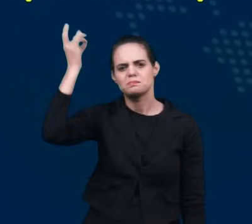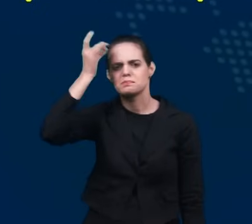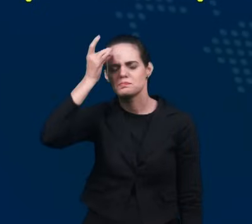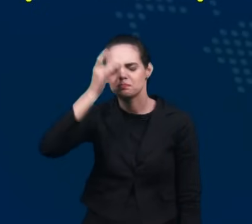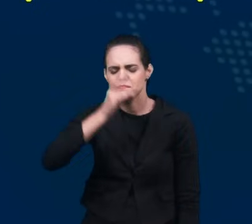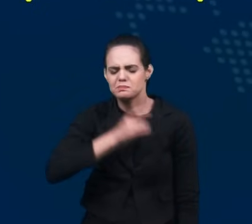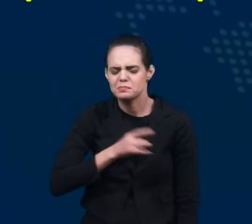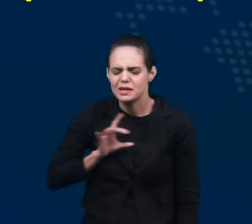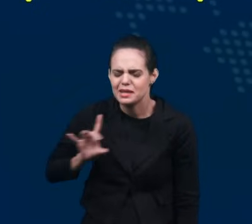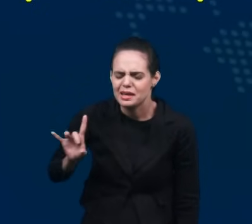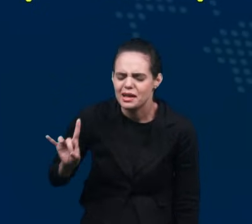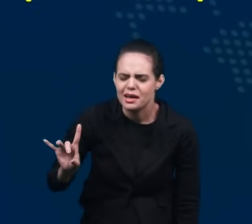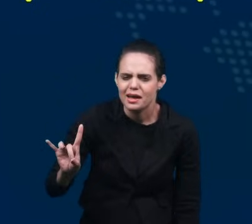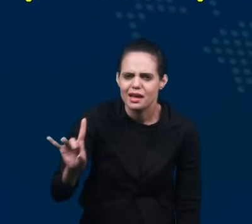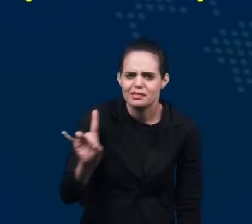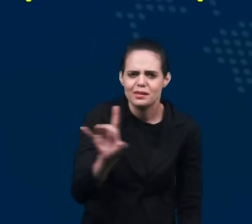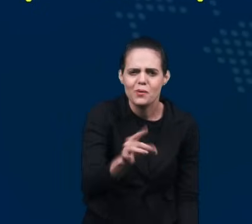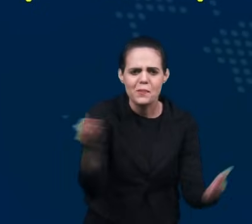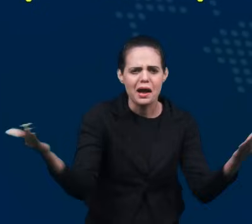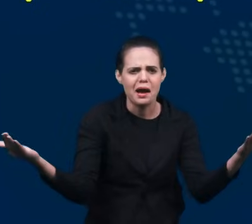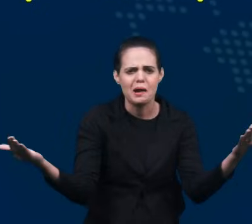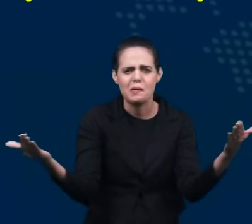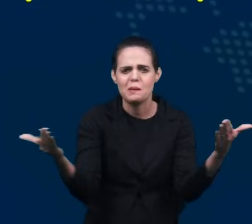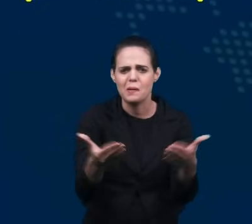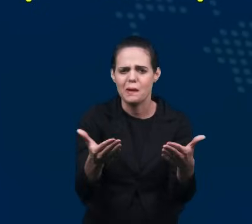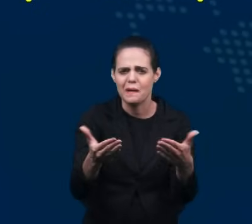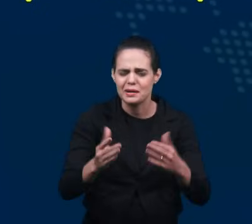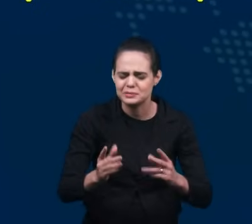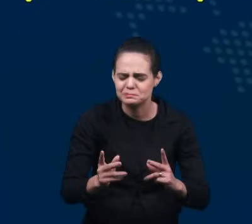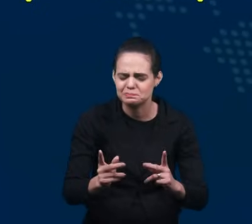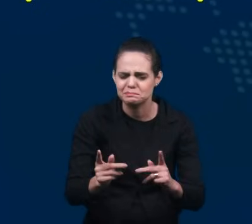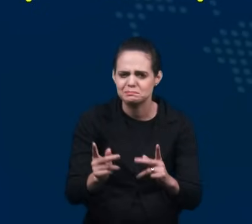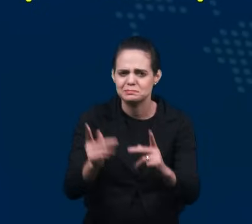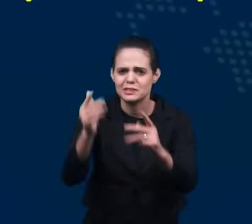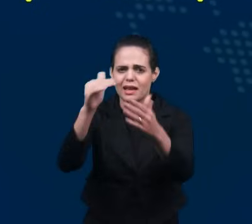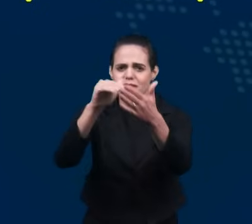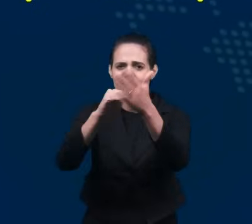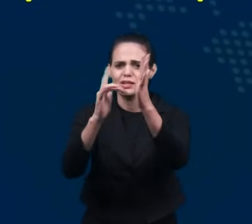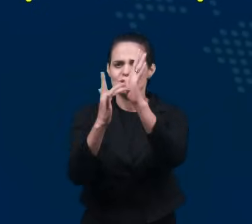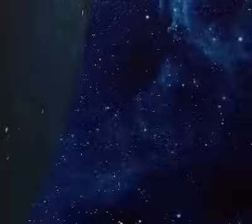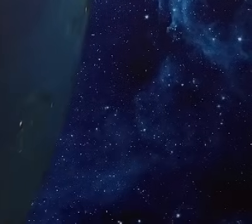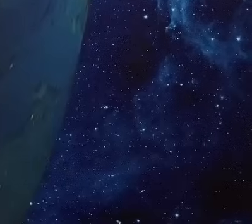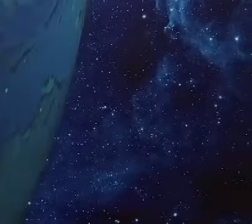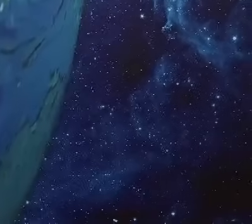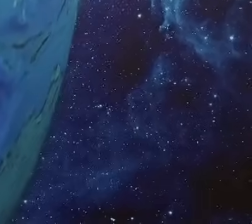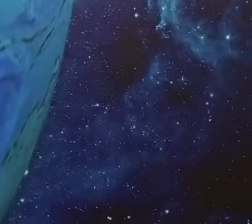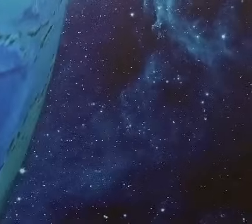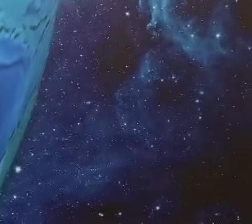agora e sempre, até Amém. a vinda Glória a Jesus. do Senhor Jesus.